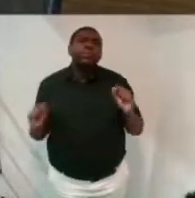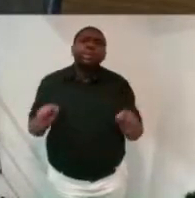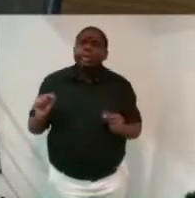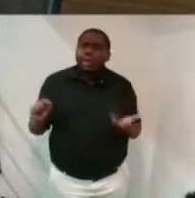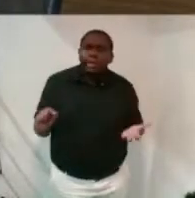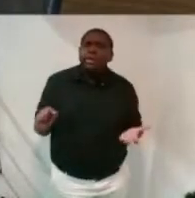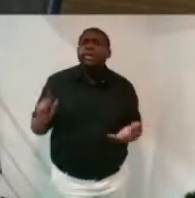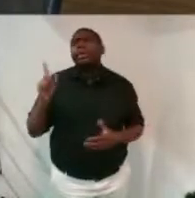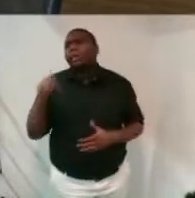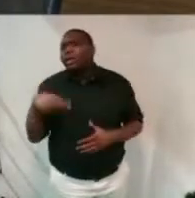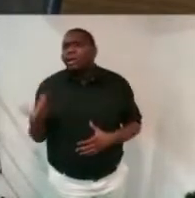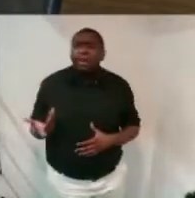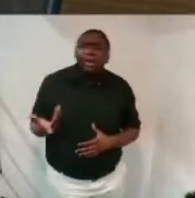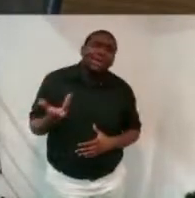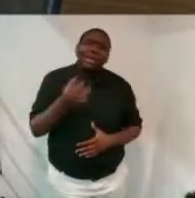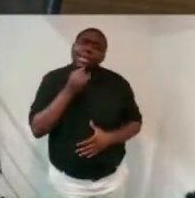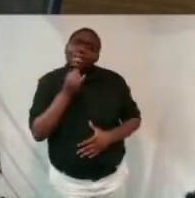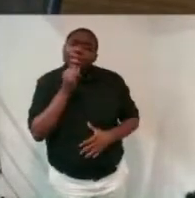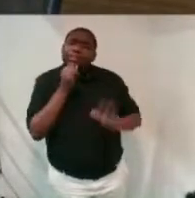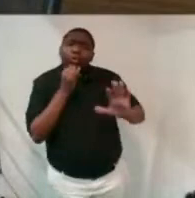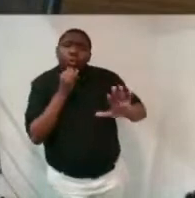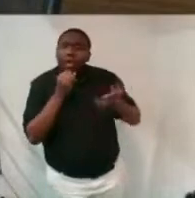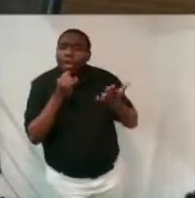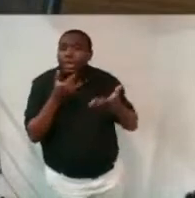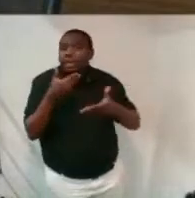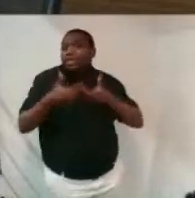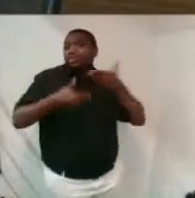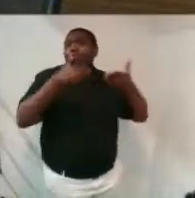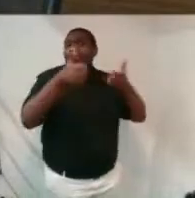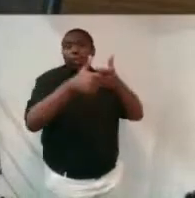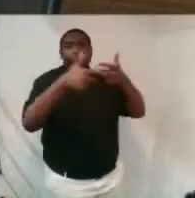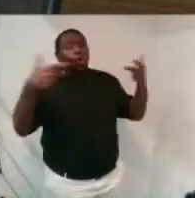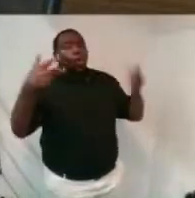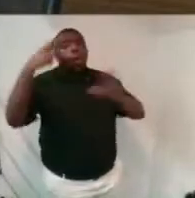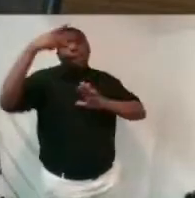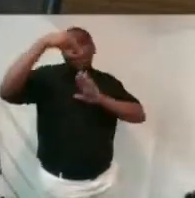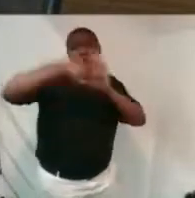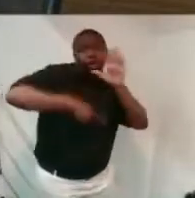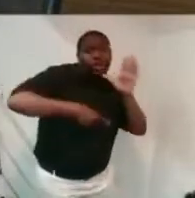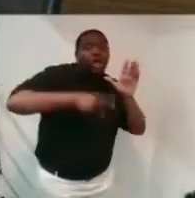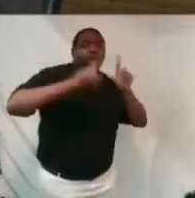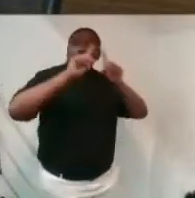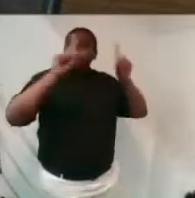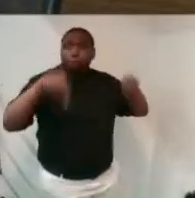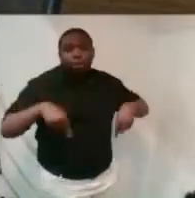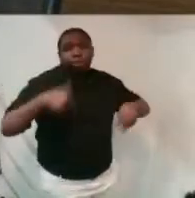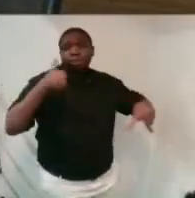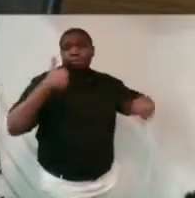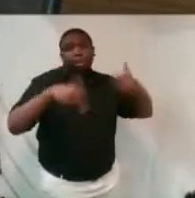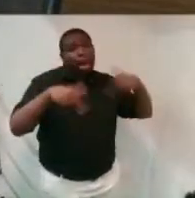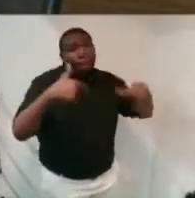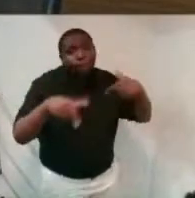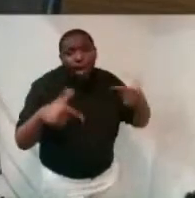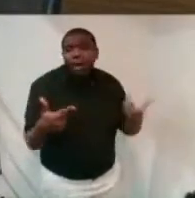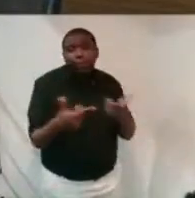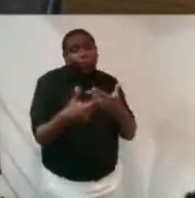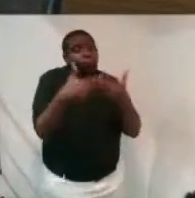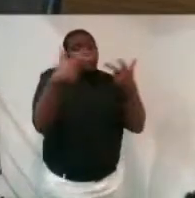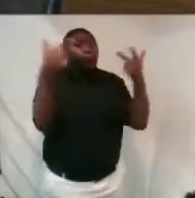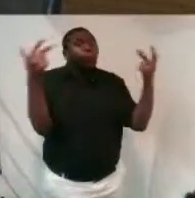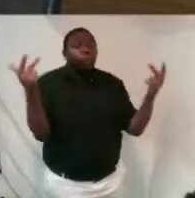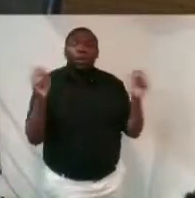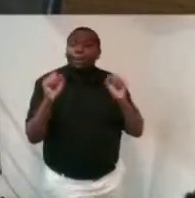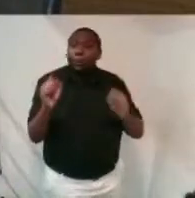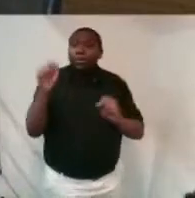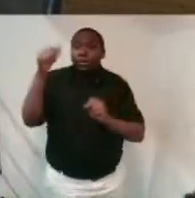uma missão de desenvolver algum projeto, algum trabalho que pudesse ajudar